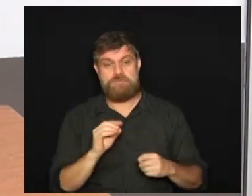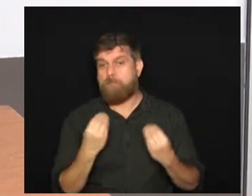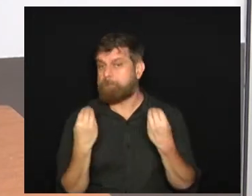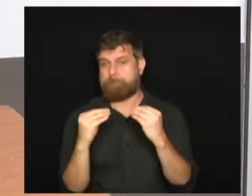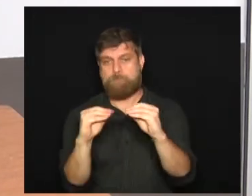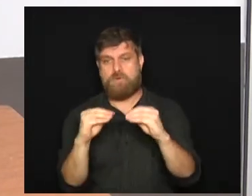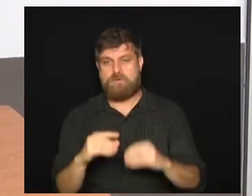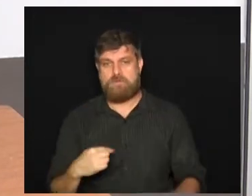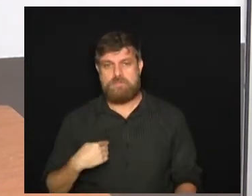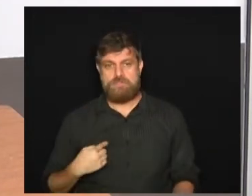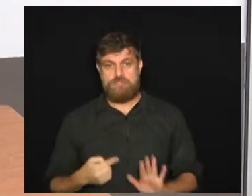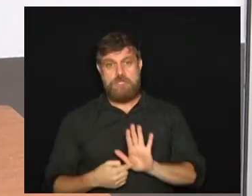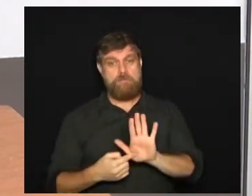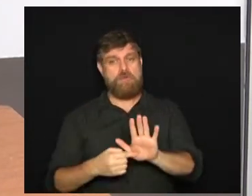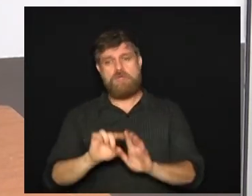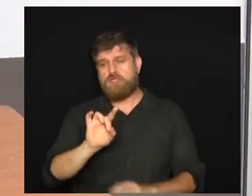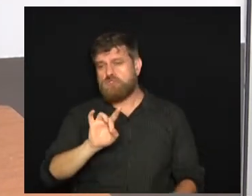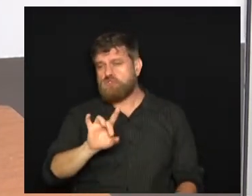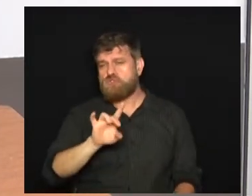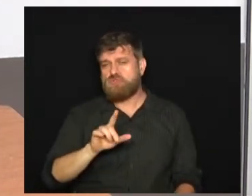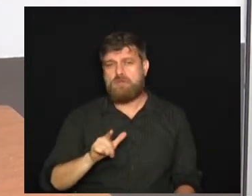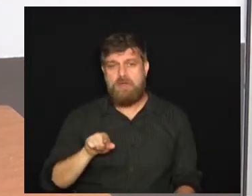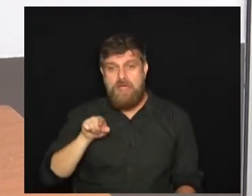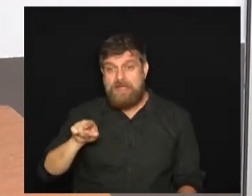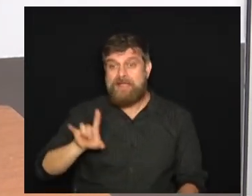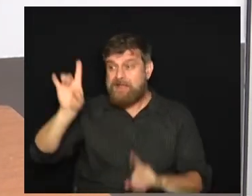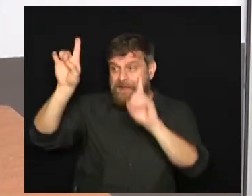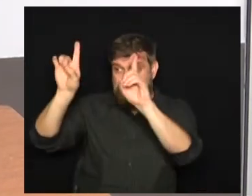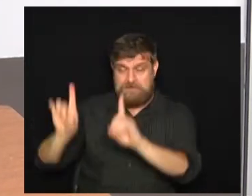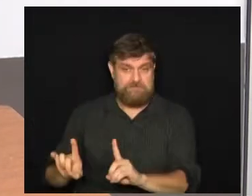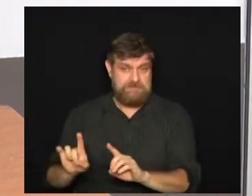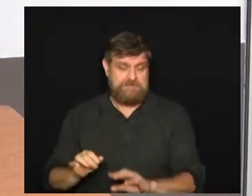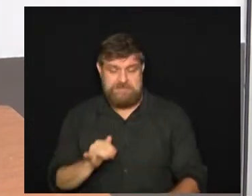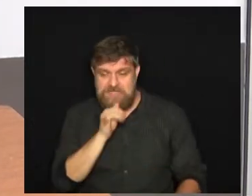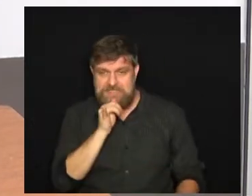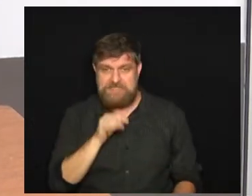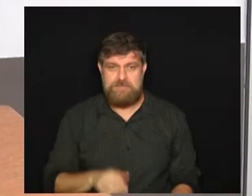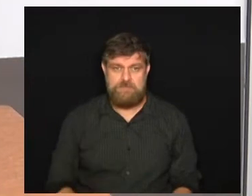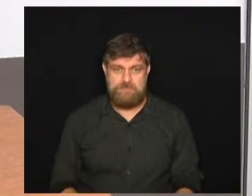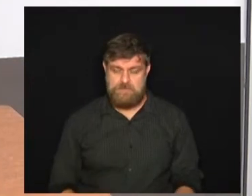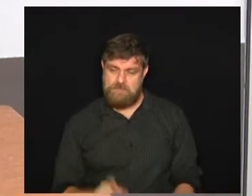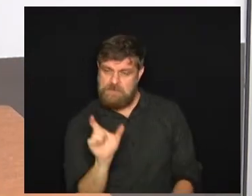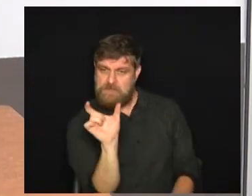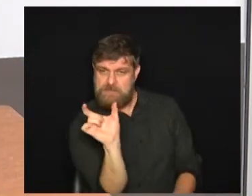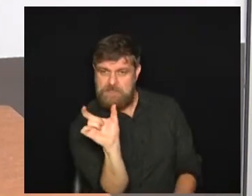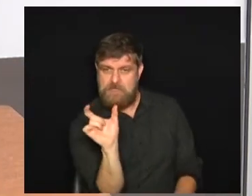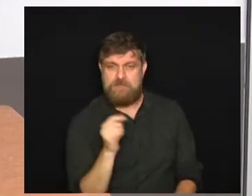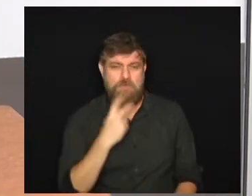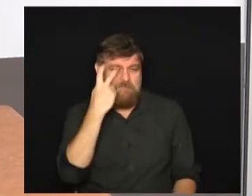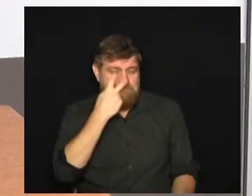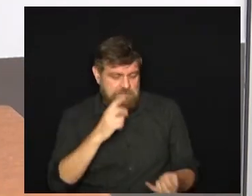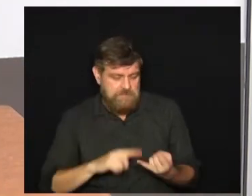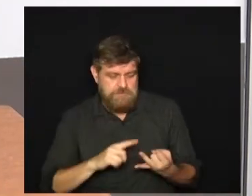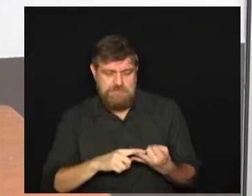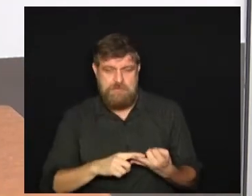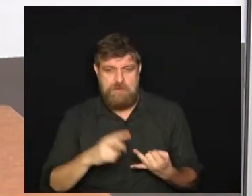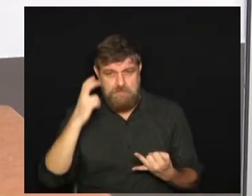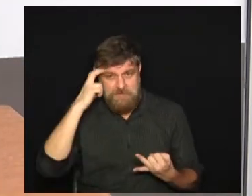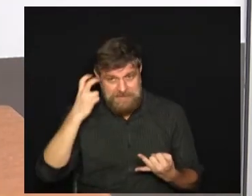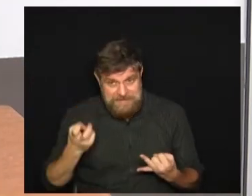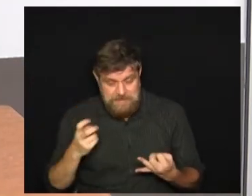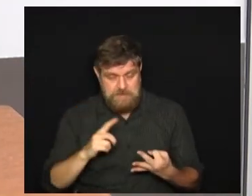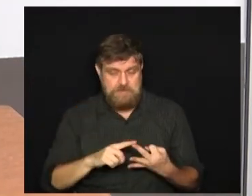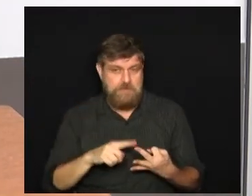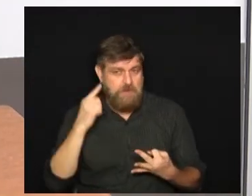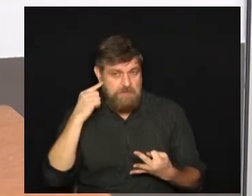Então a gente coloca apenas qual que é o tipo da deficiência clássica. Então ou lá na deficiência está escrito que ele é visual, intelectual,